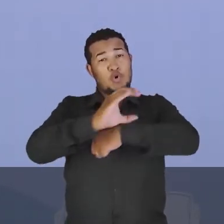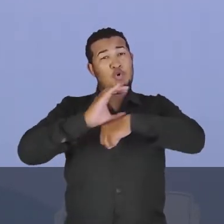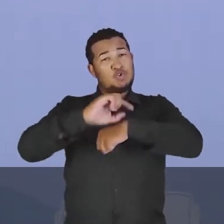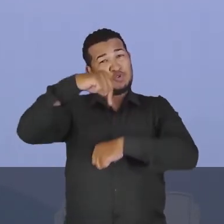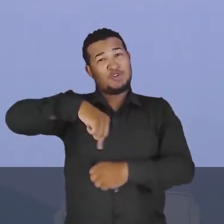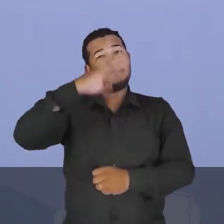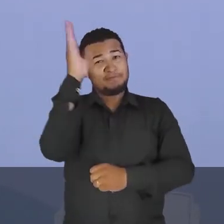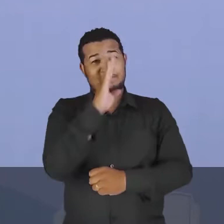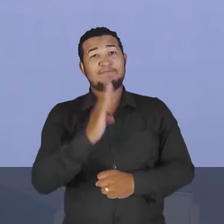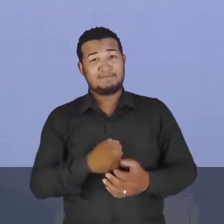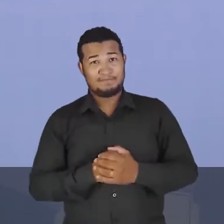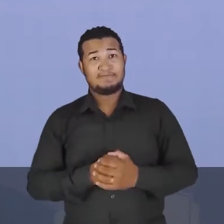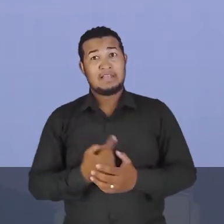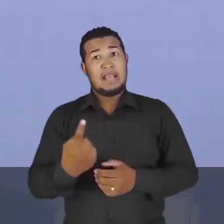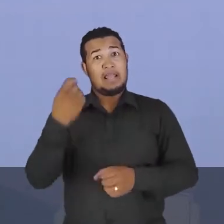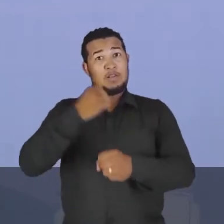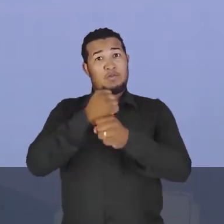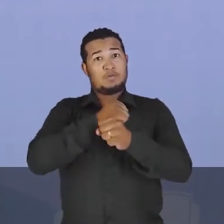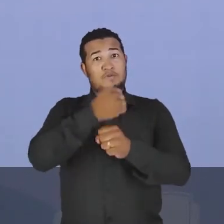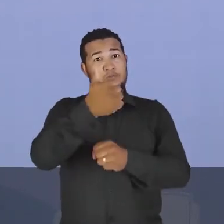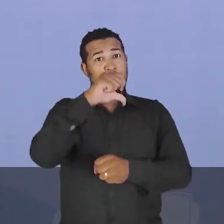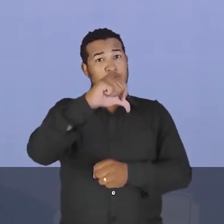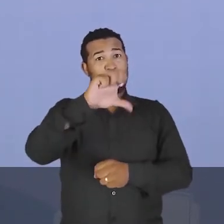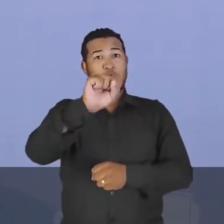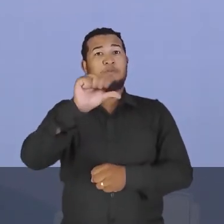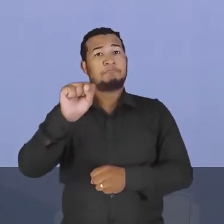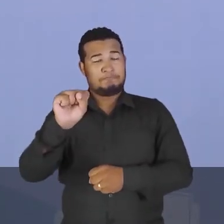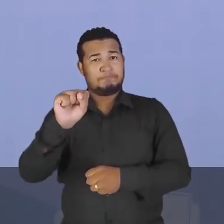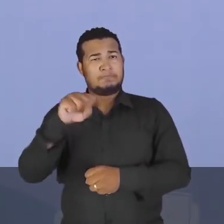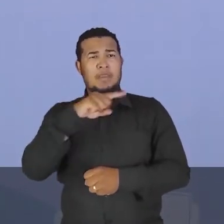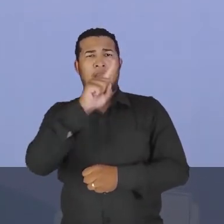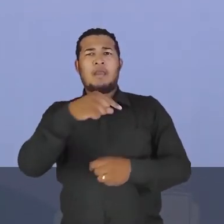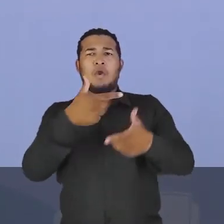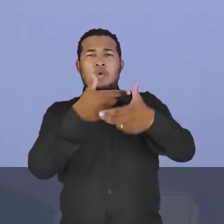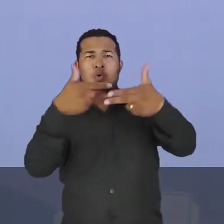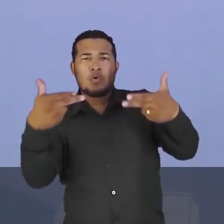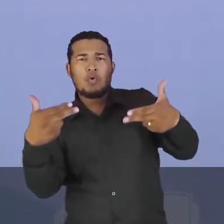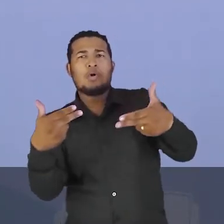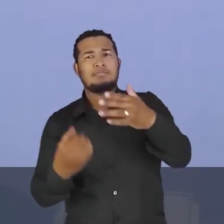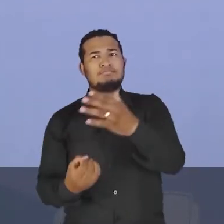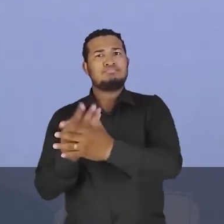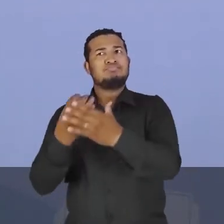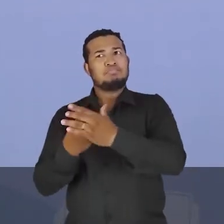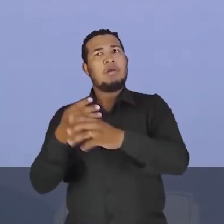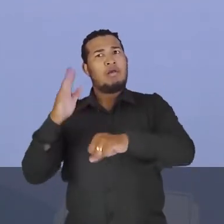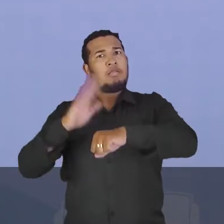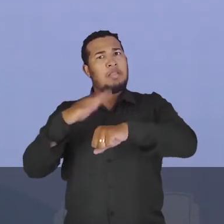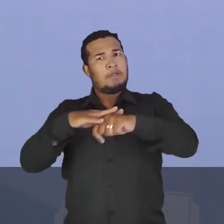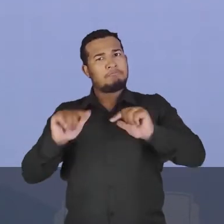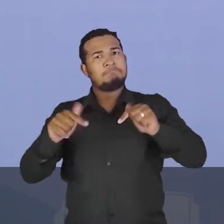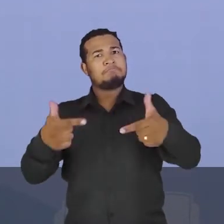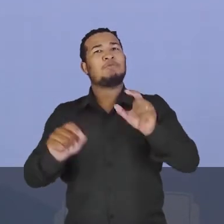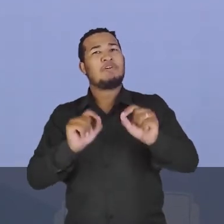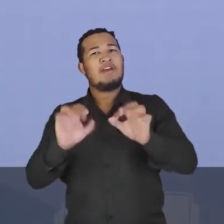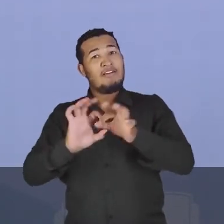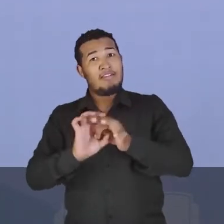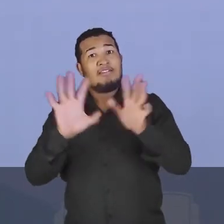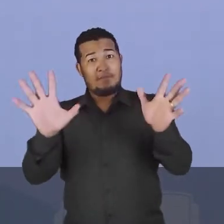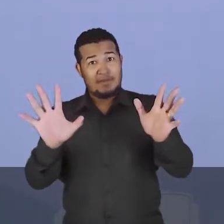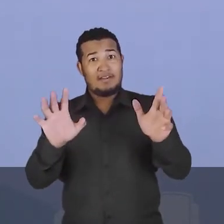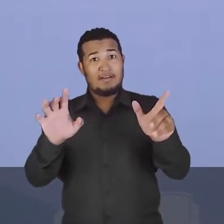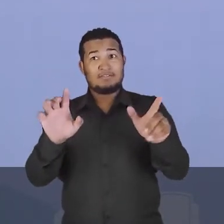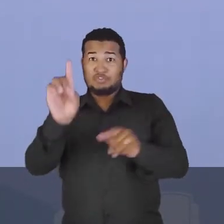brasileira, Constituição lá de 1988. Então, são coisas que preservam e afirmam a nossa liberdade, os